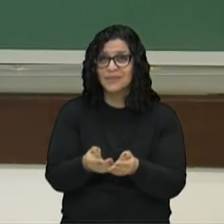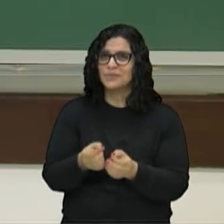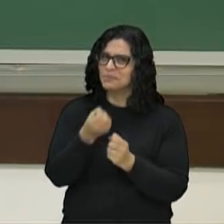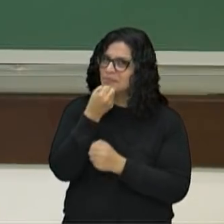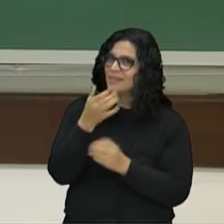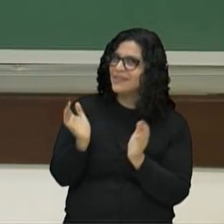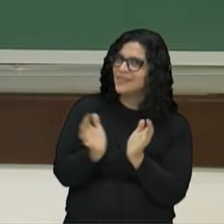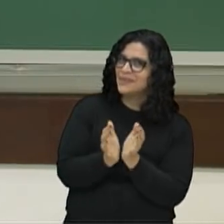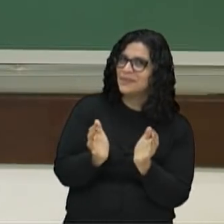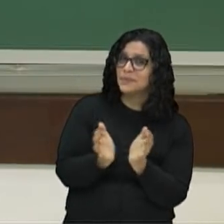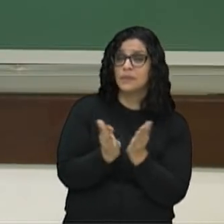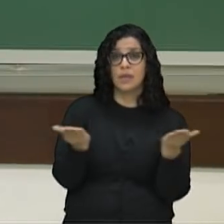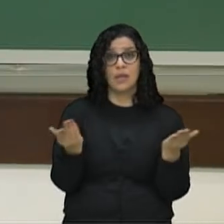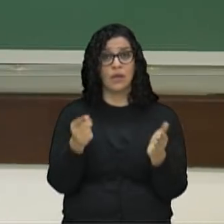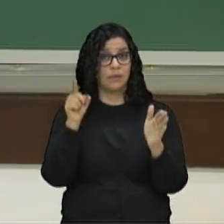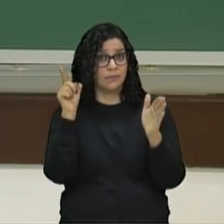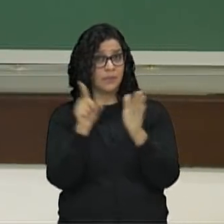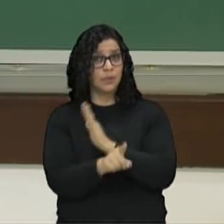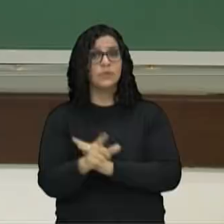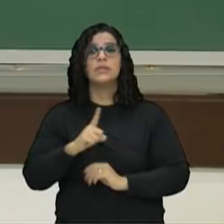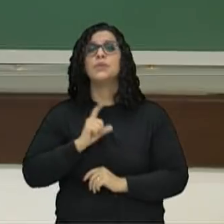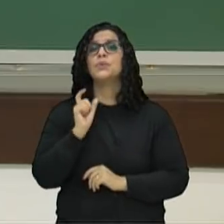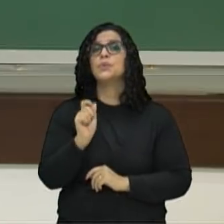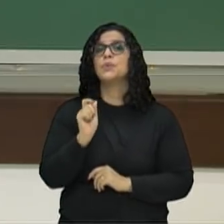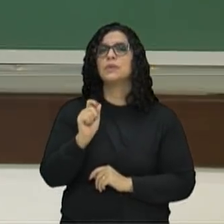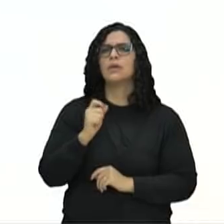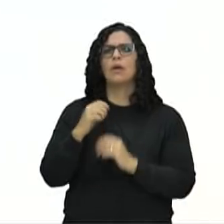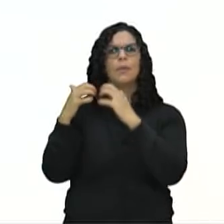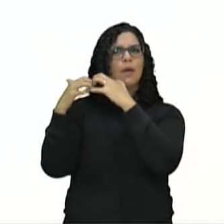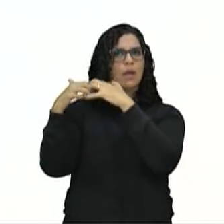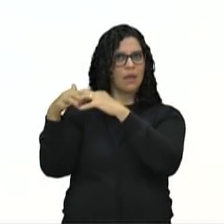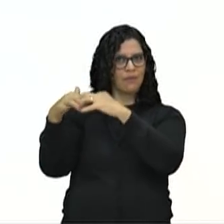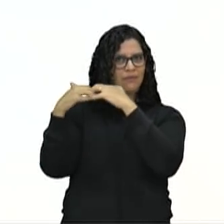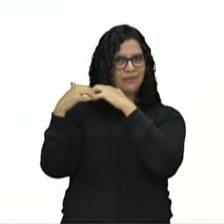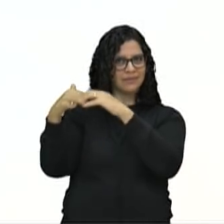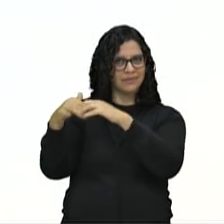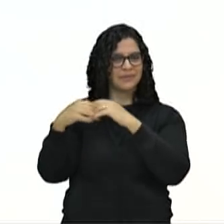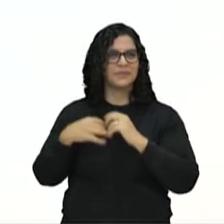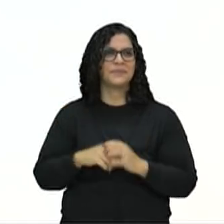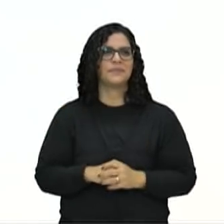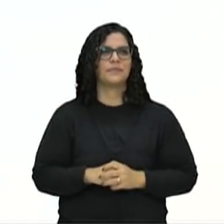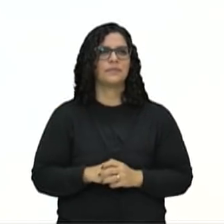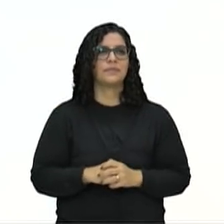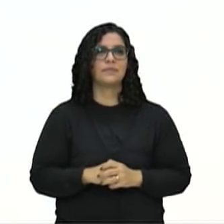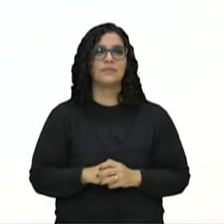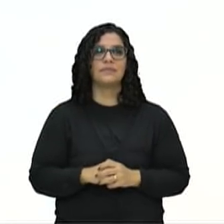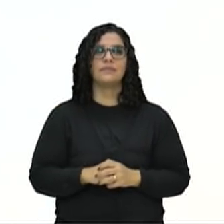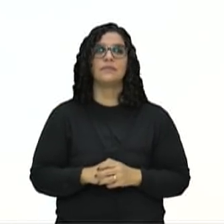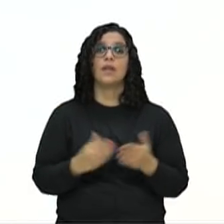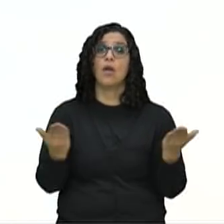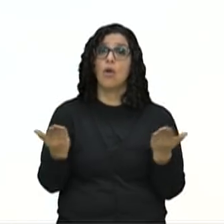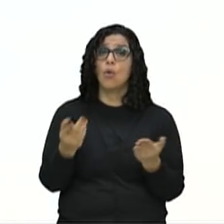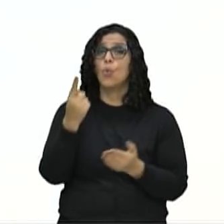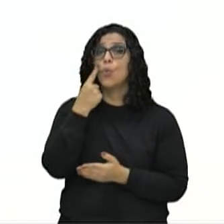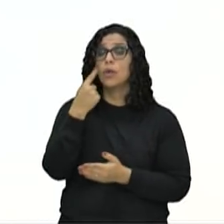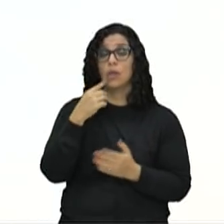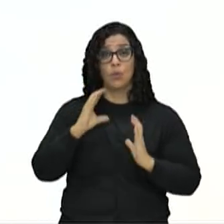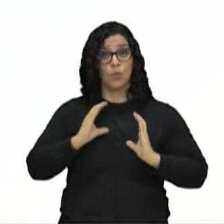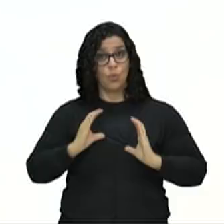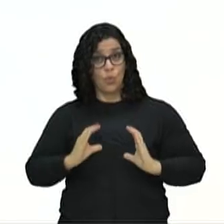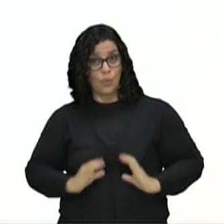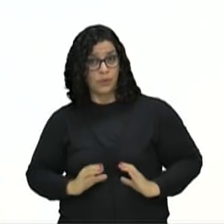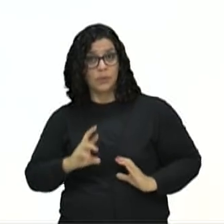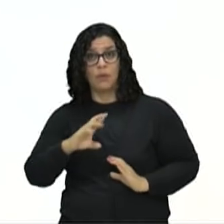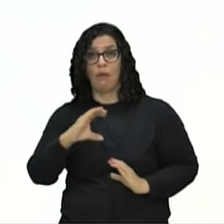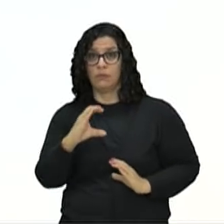turma. Próxima questão, nós temos ali uma reflexão. Nós temos um quiz. O comportamento